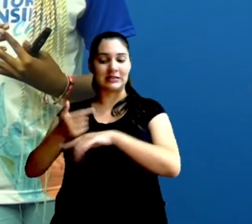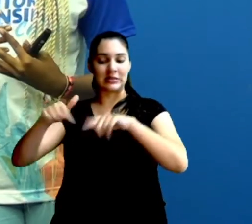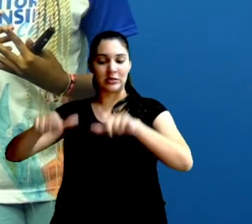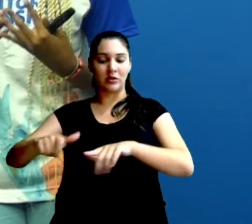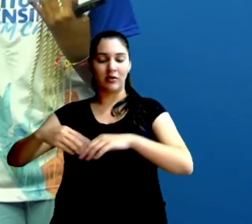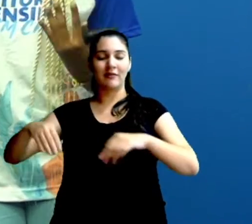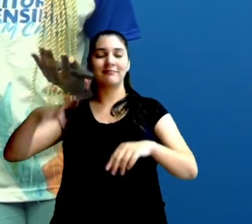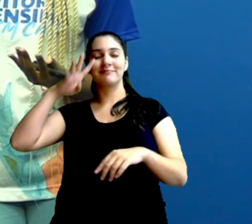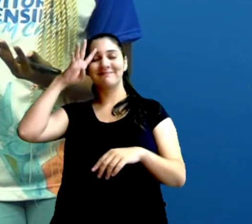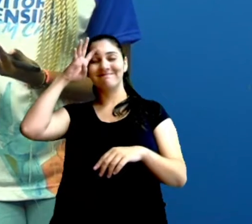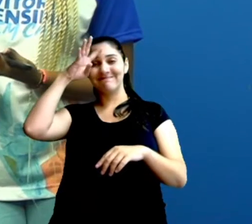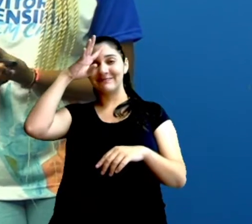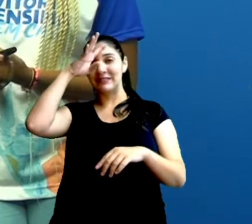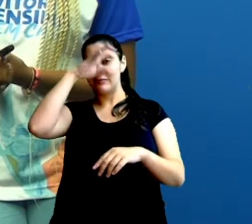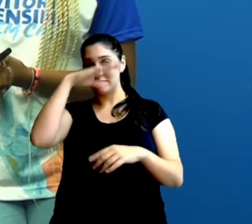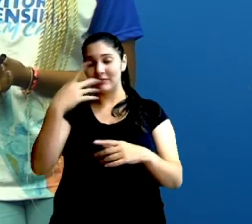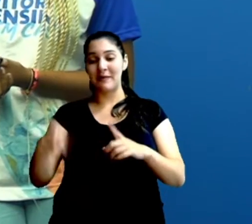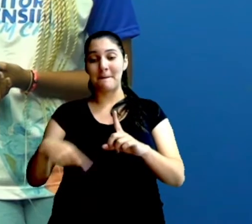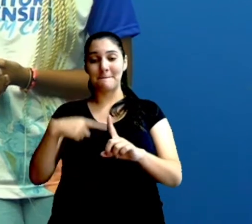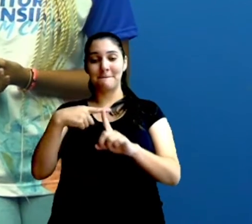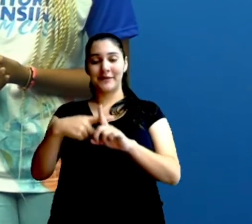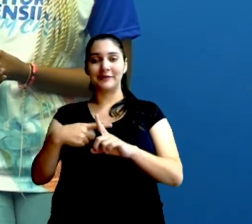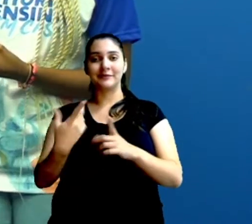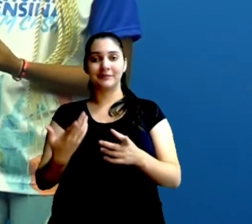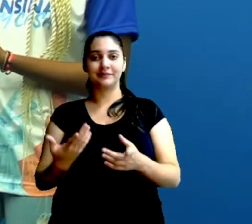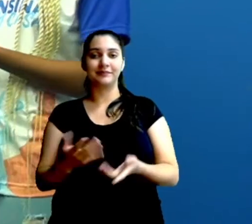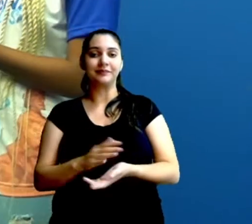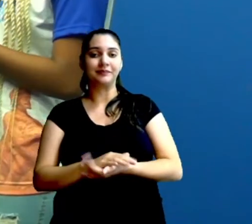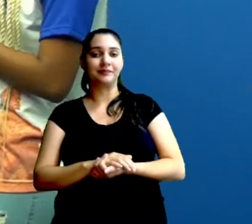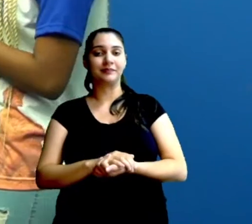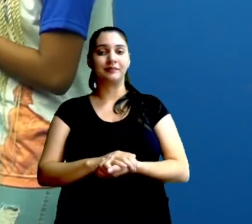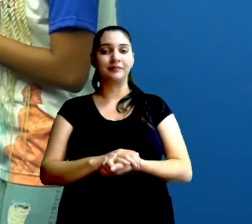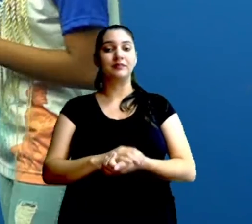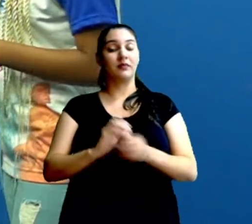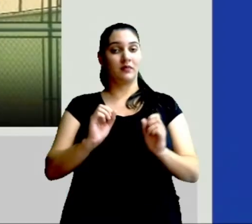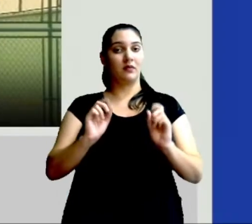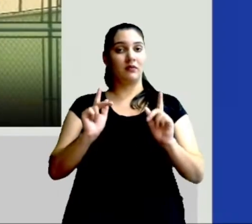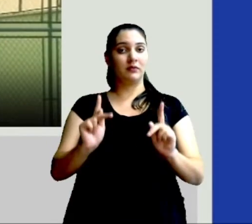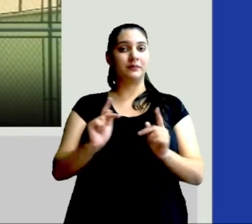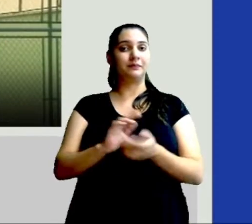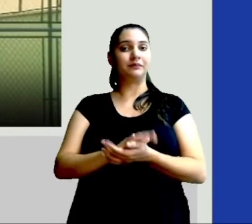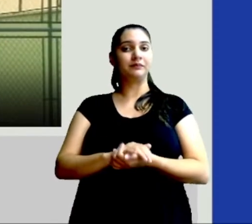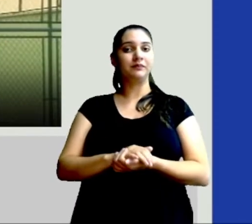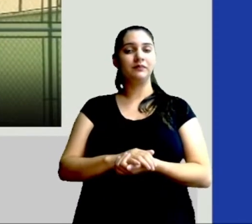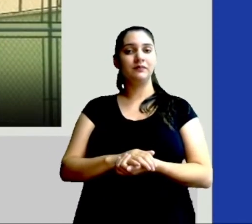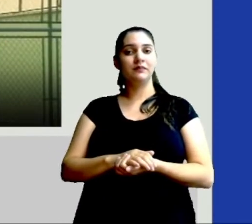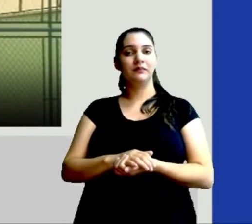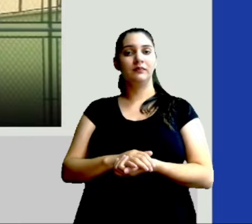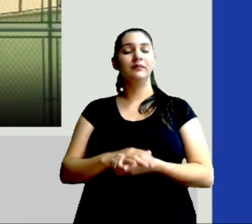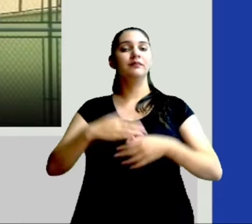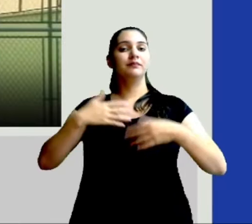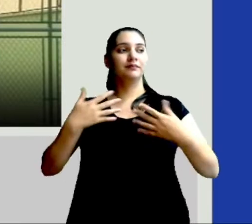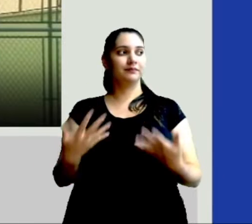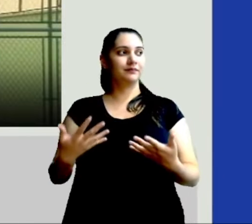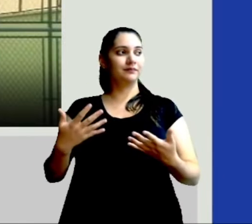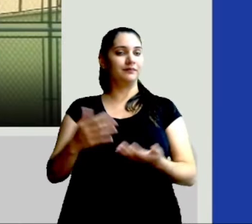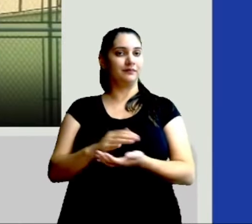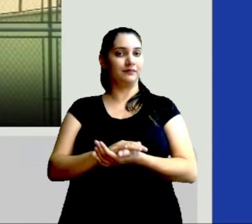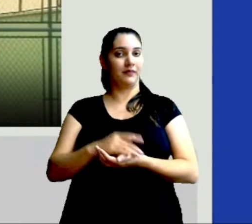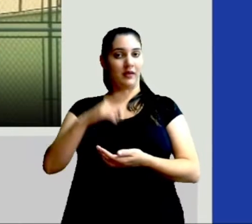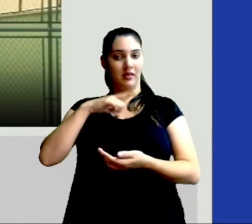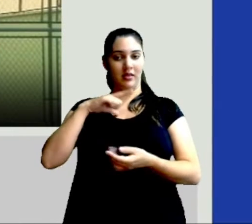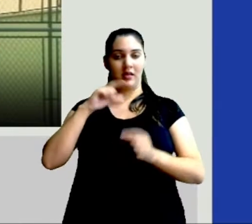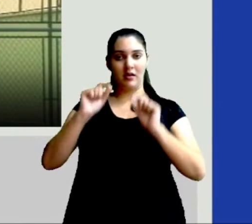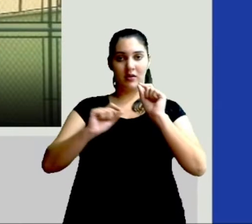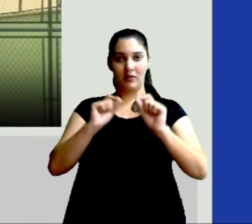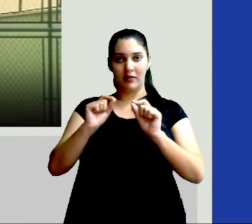mais ainda. E dificultou, de fato. Beleza? E daí